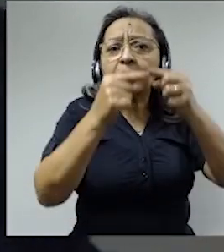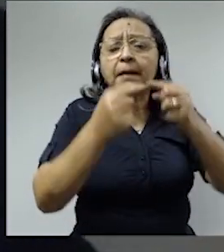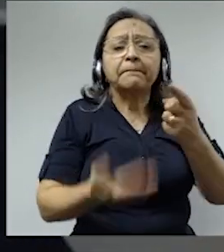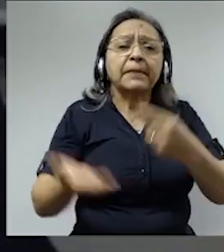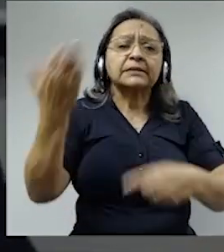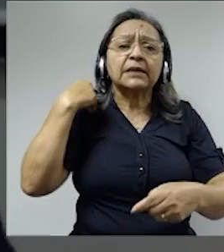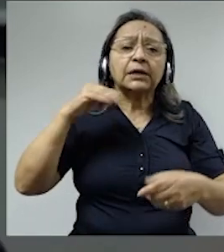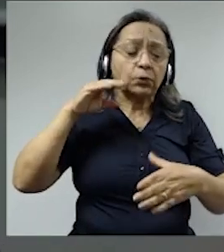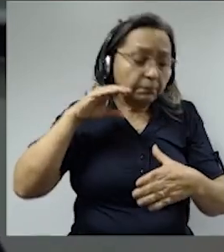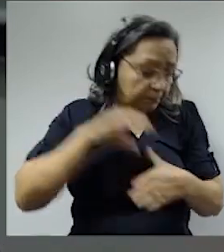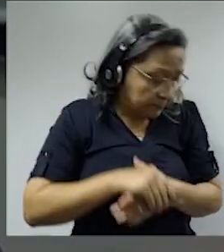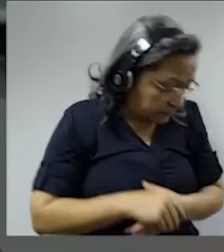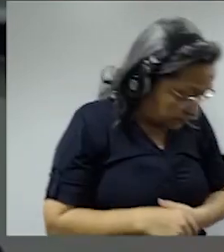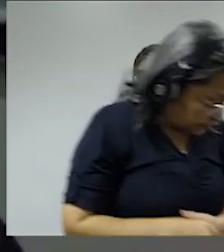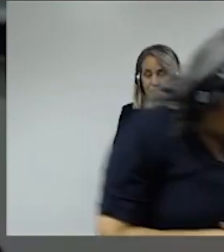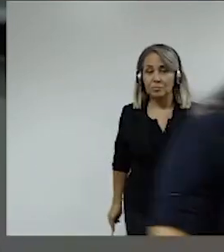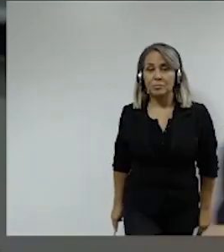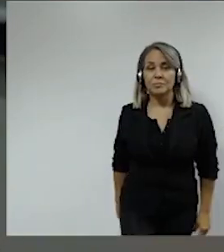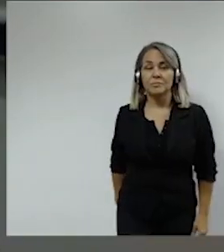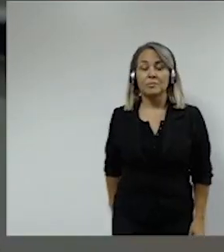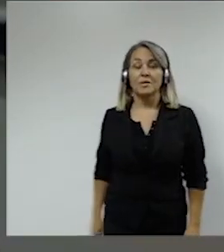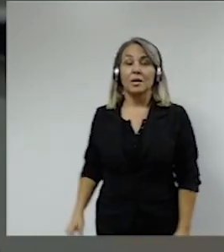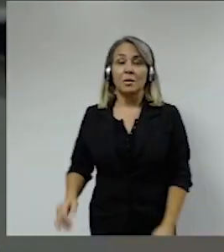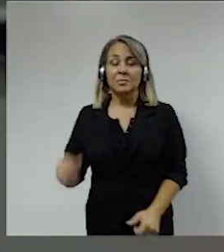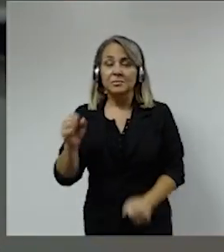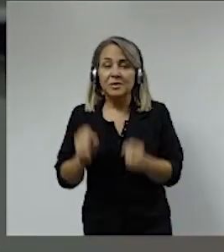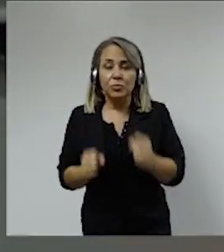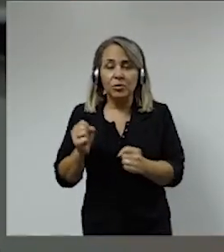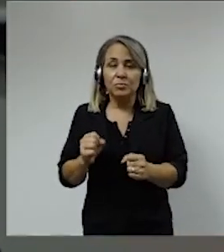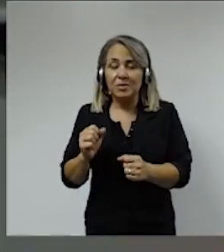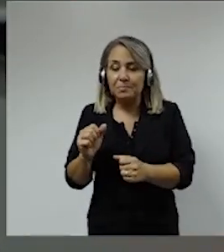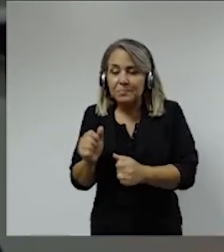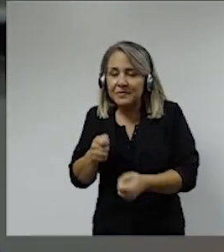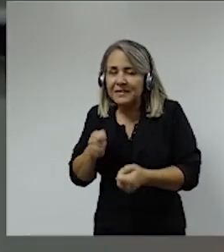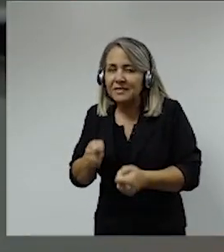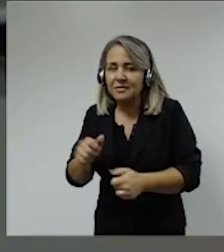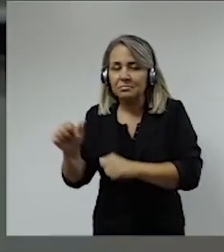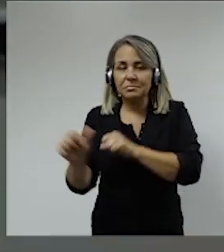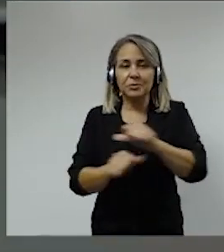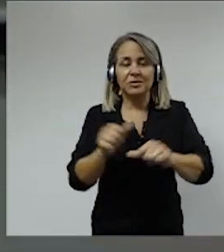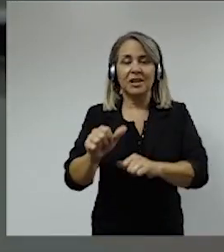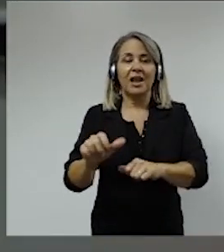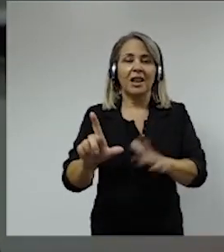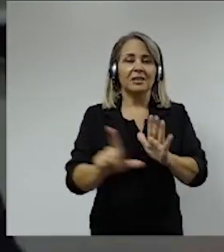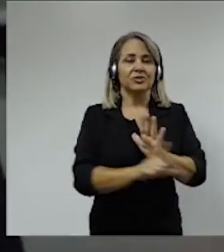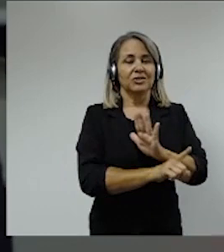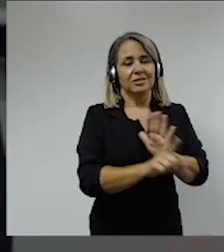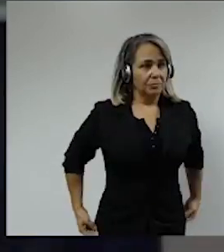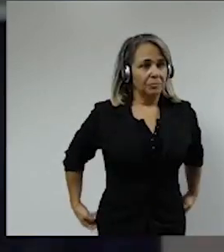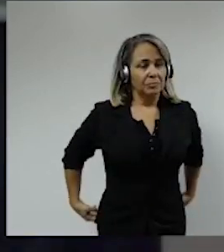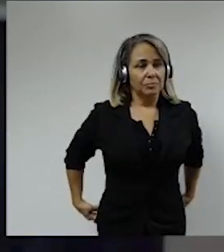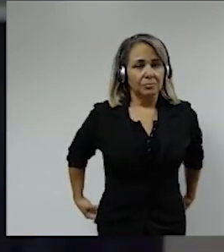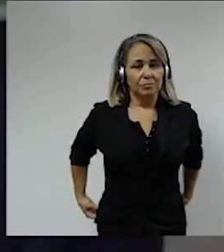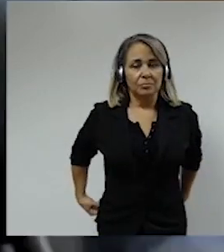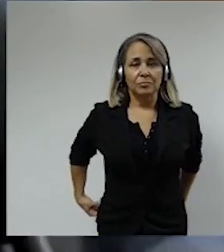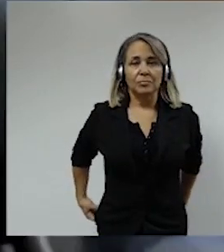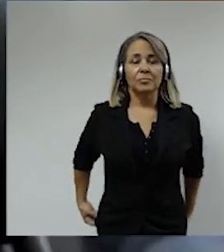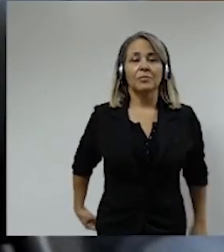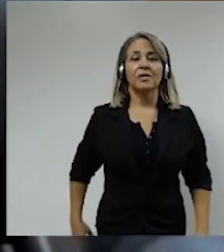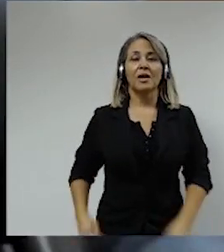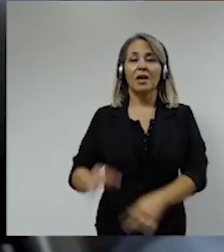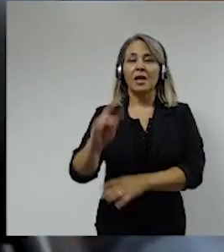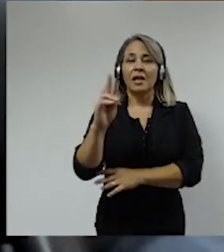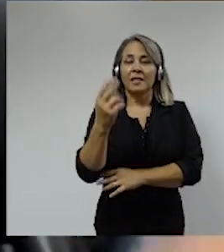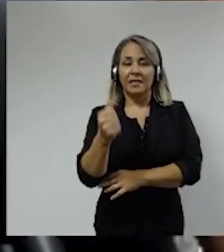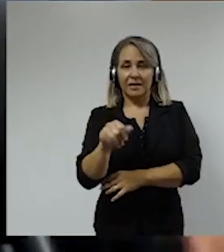AIDS. Por que agora a gente vai sair correndo para tentar mudar a legislação? Esse é o nosso ponto. Doutora Thaís, mais